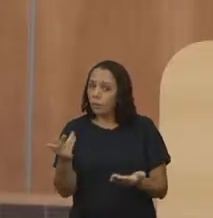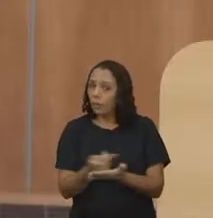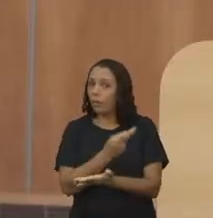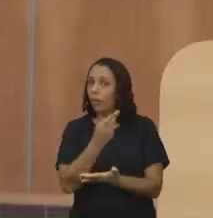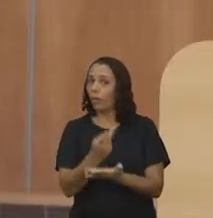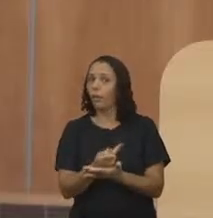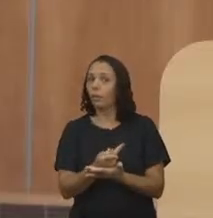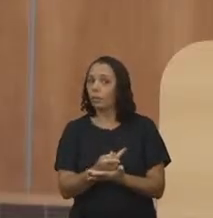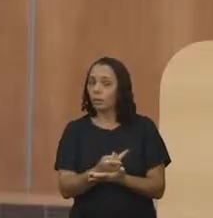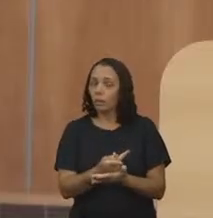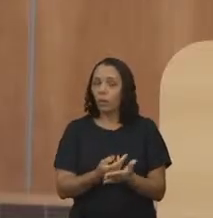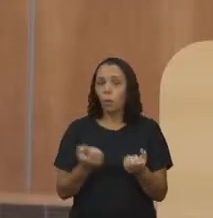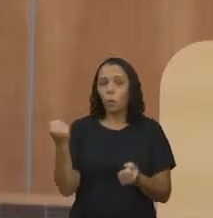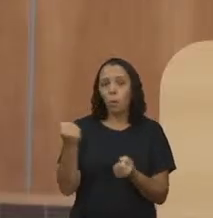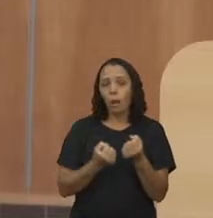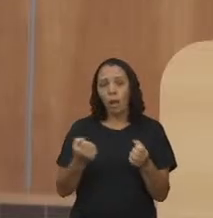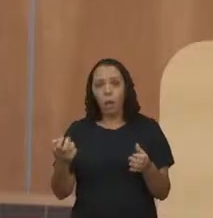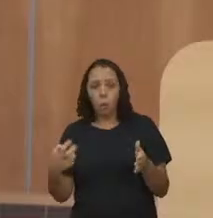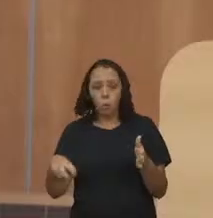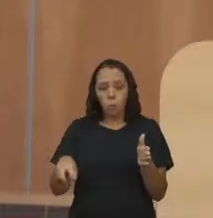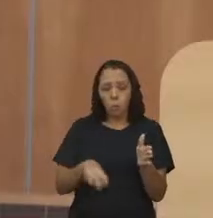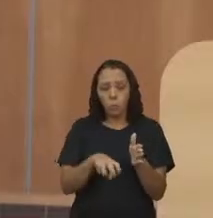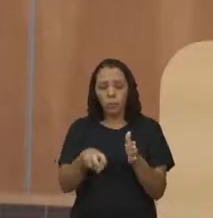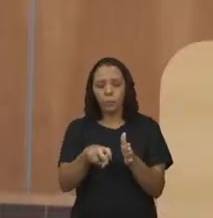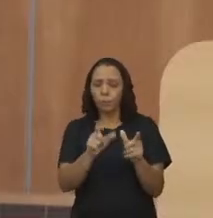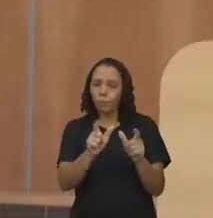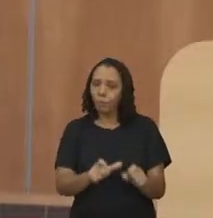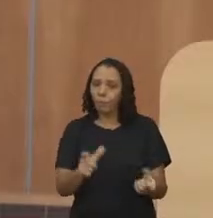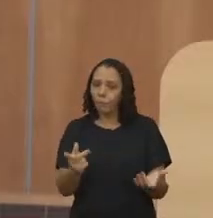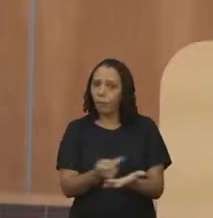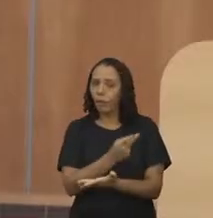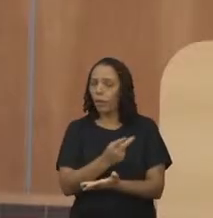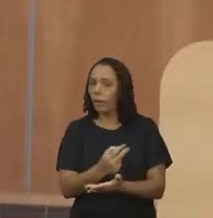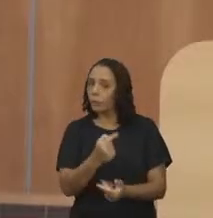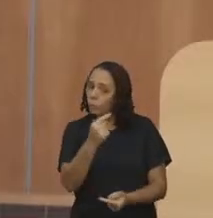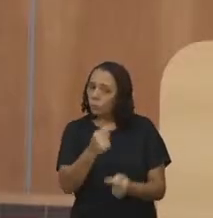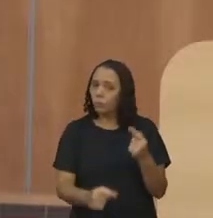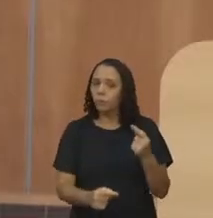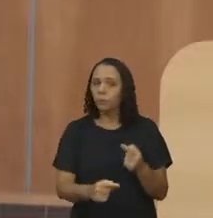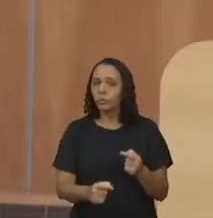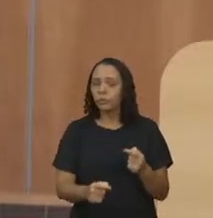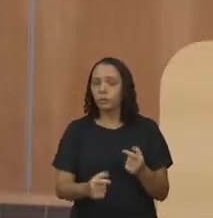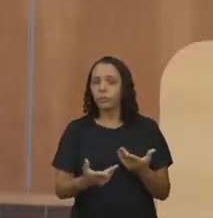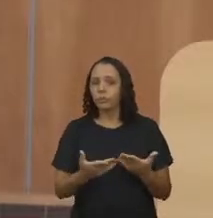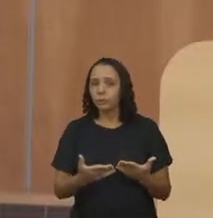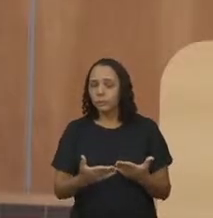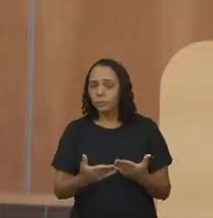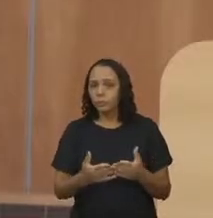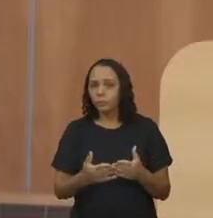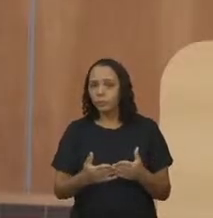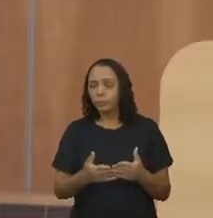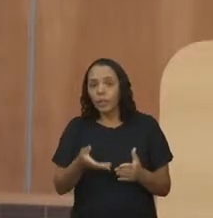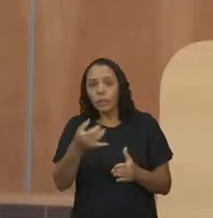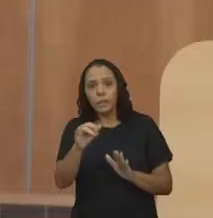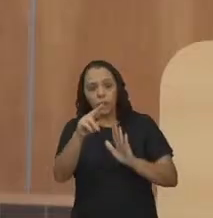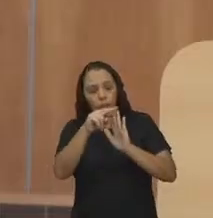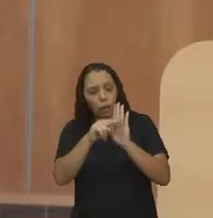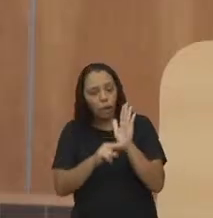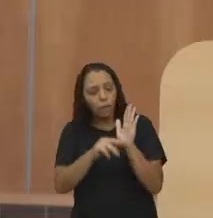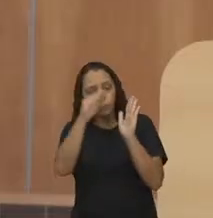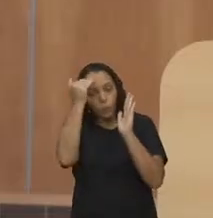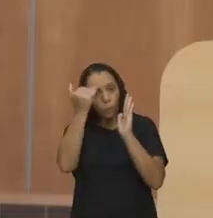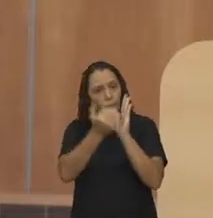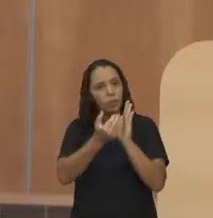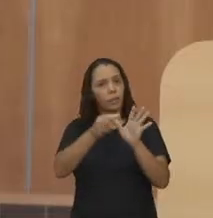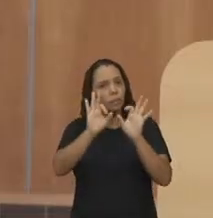de estacionar, né, numa vaga ali de um idoso, de um cadeirante, sendo que ele não tem autorização. Então, se a gente seguir a regra